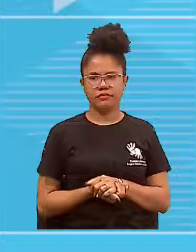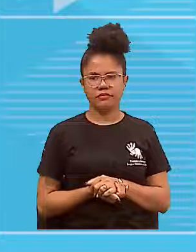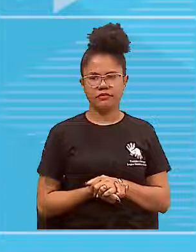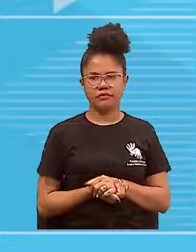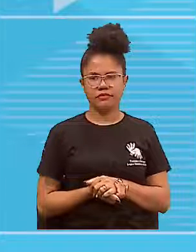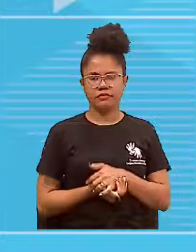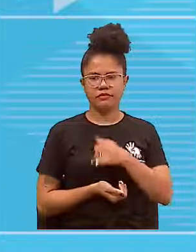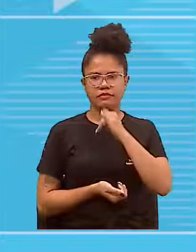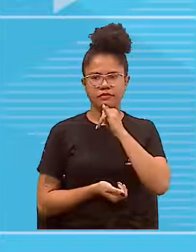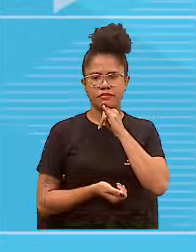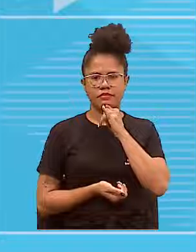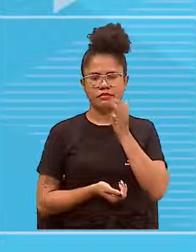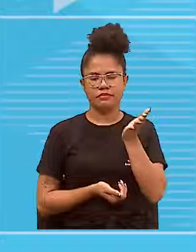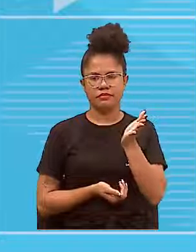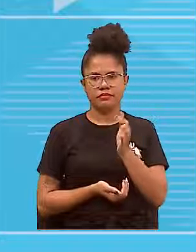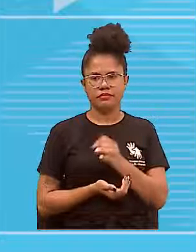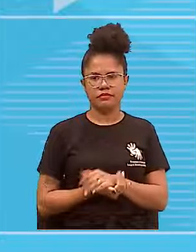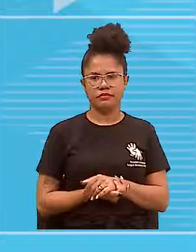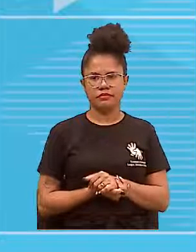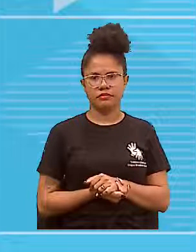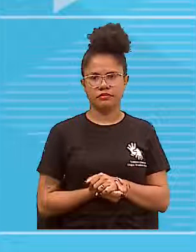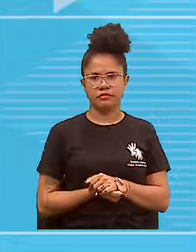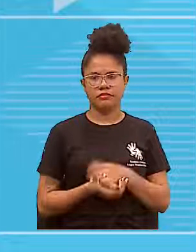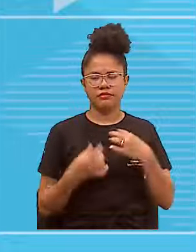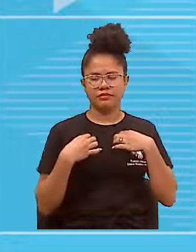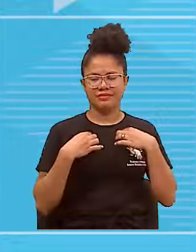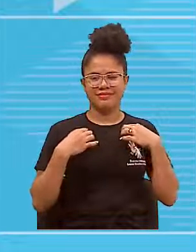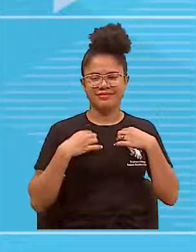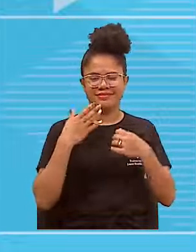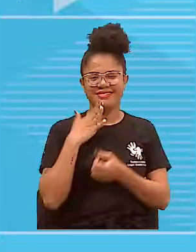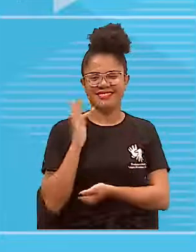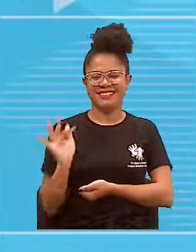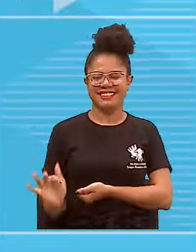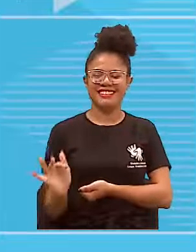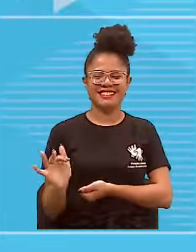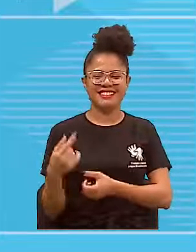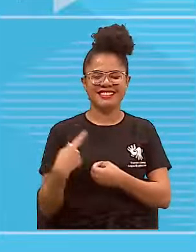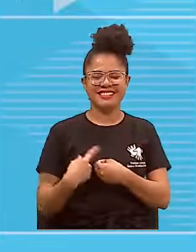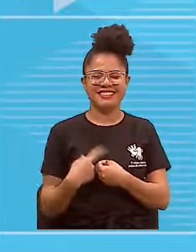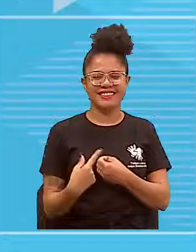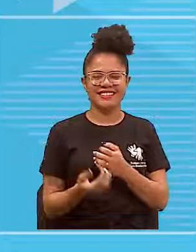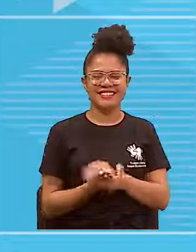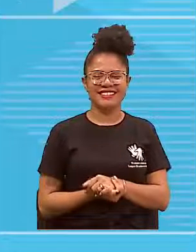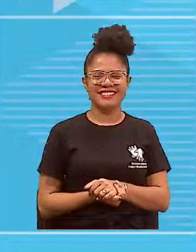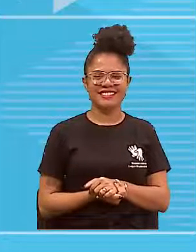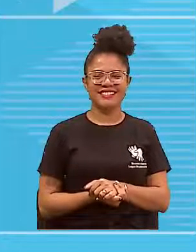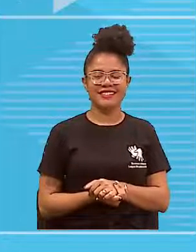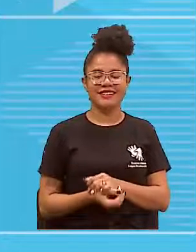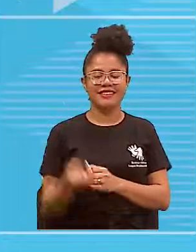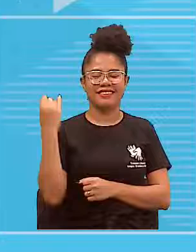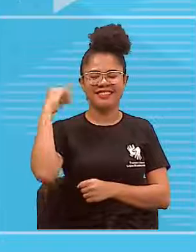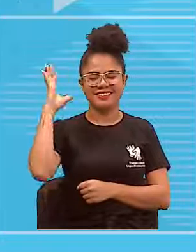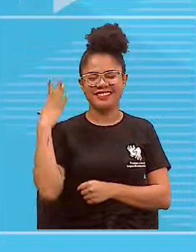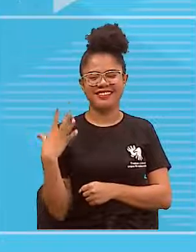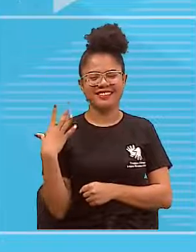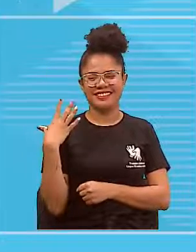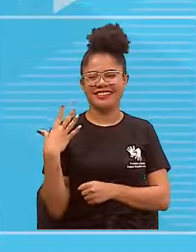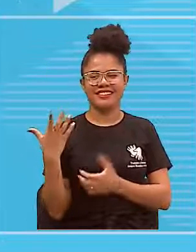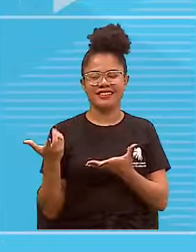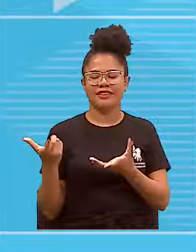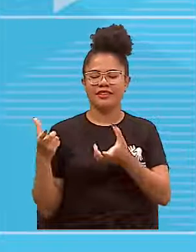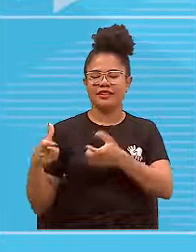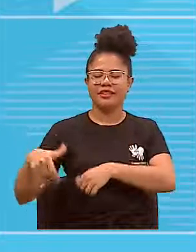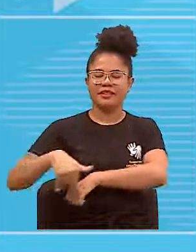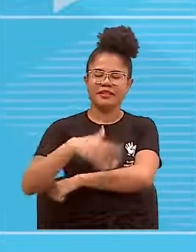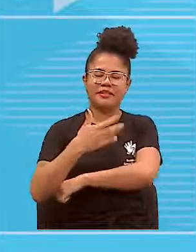vamos supor, roupas infantis na região onde a Joyce mora.